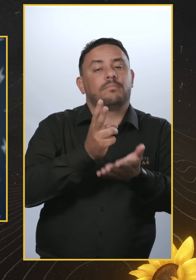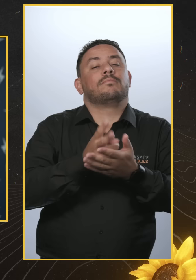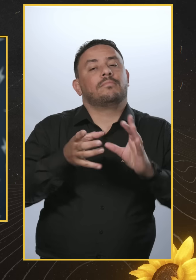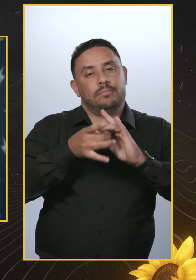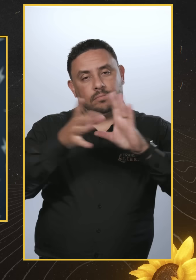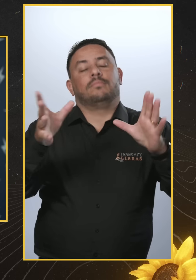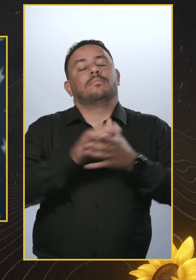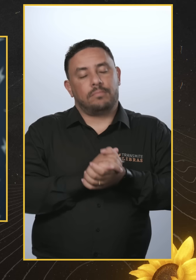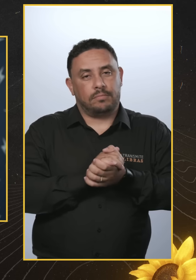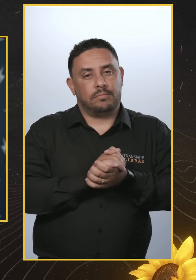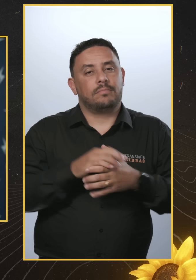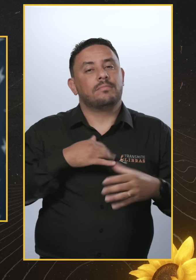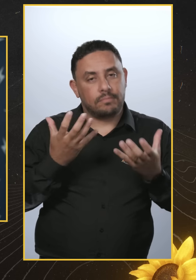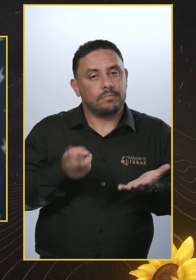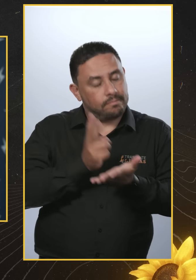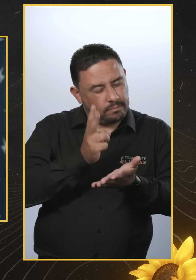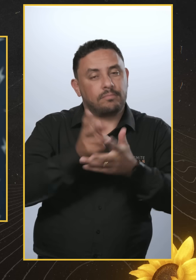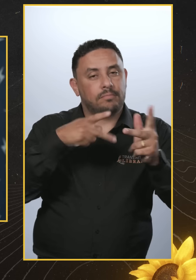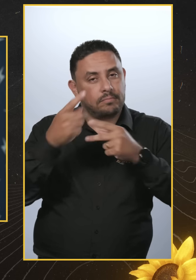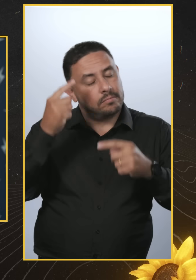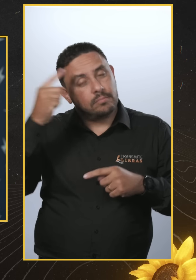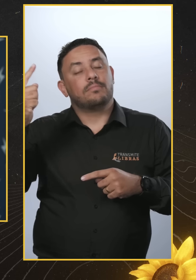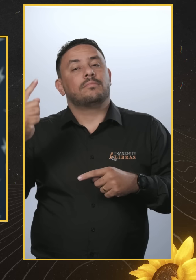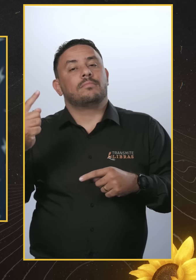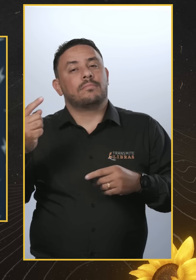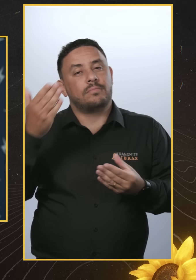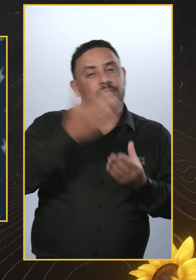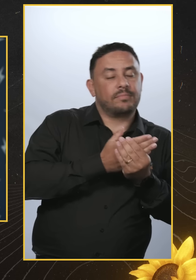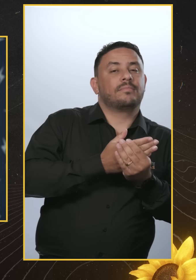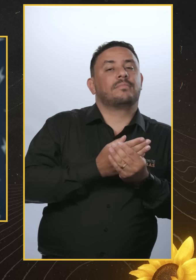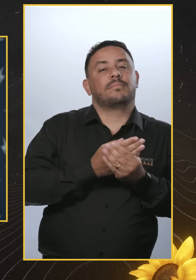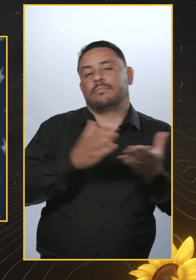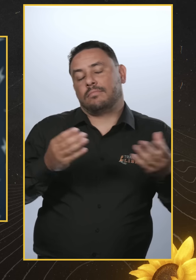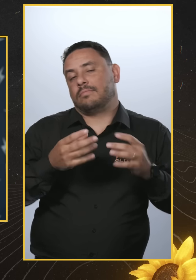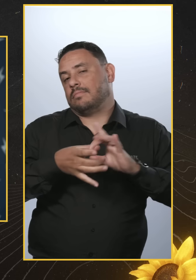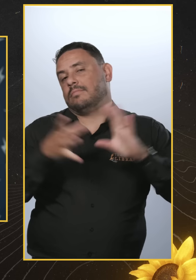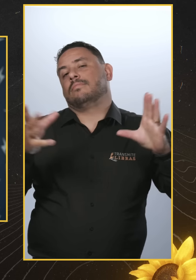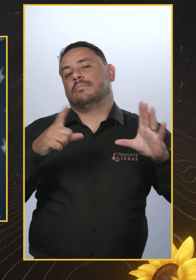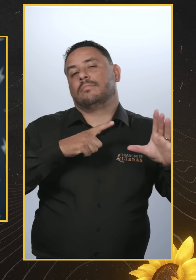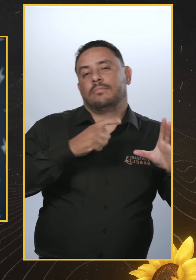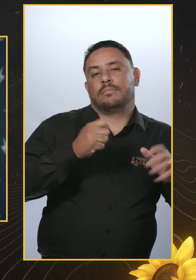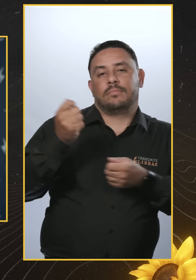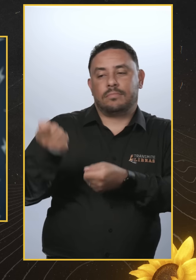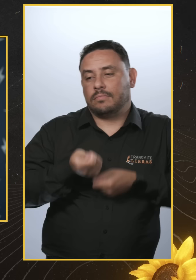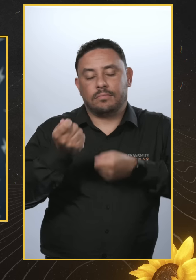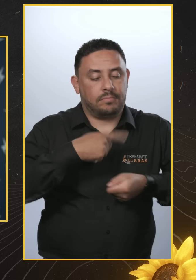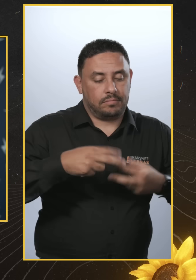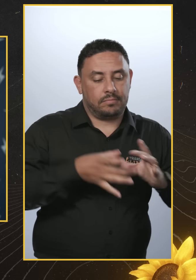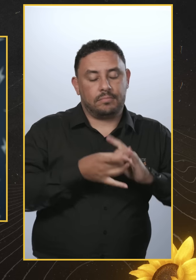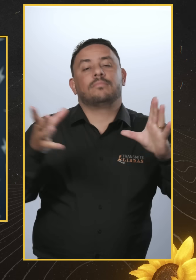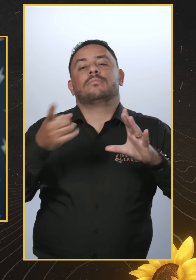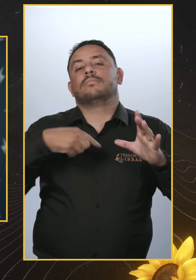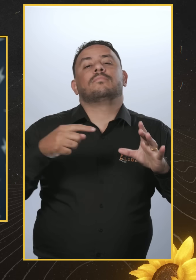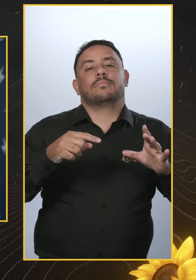liberdade eu eu quero continuar falando o que eu penso Ah vai te processar só processar Enquanto Tiver capinha inchada a gente tá aqui nativo não